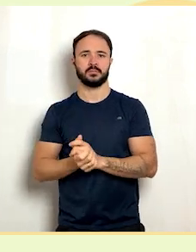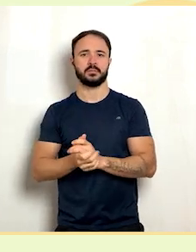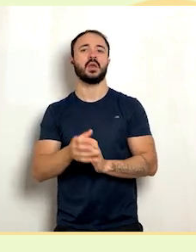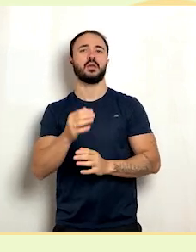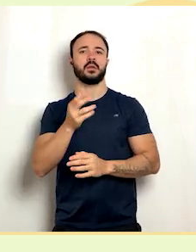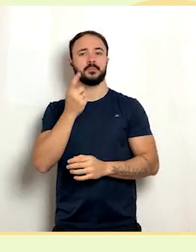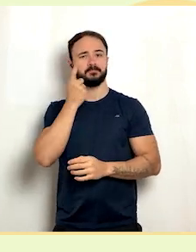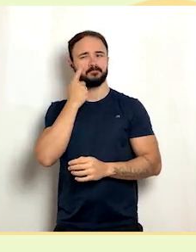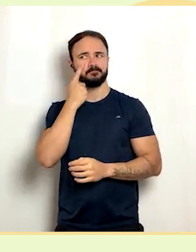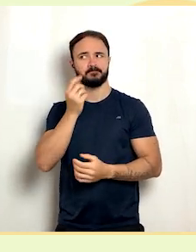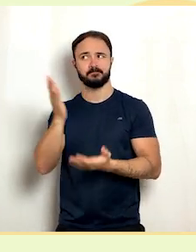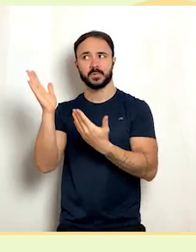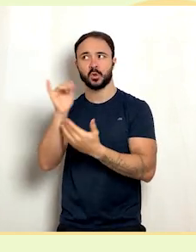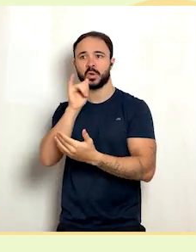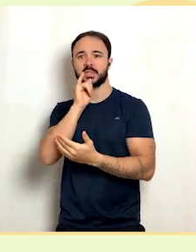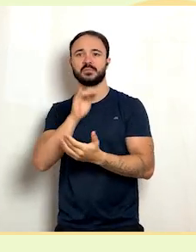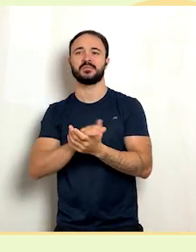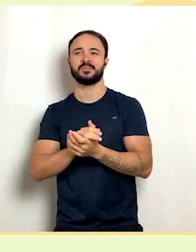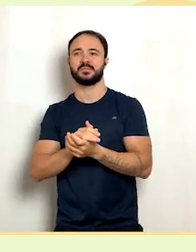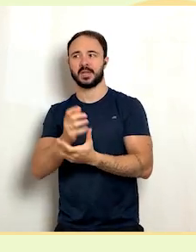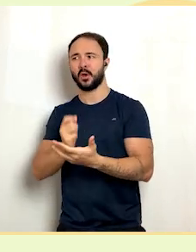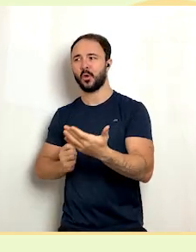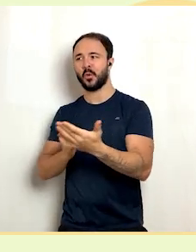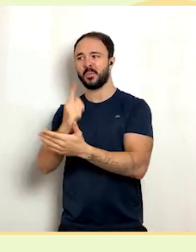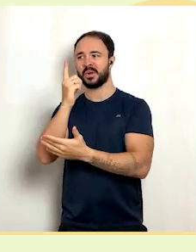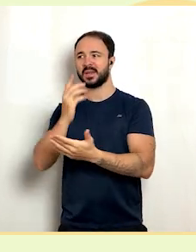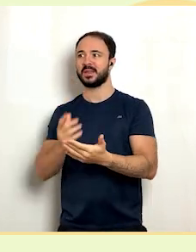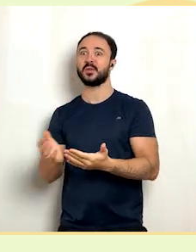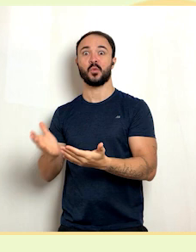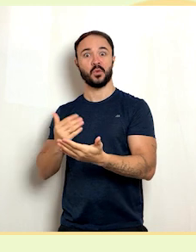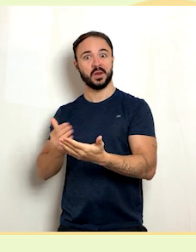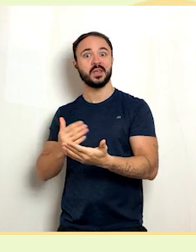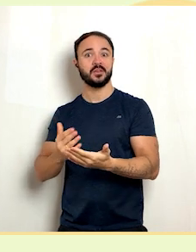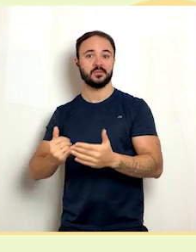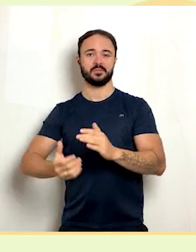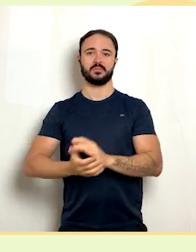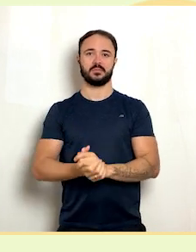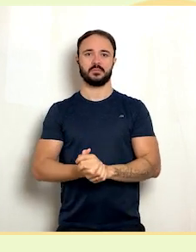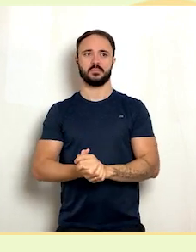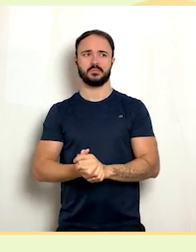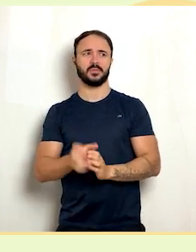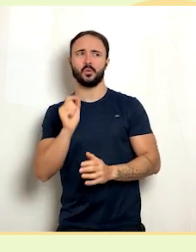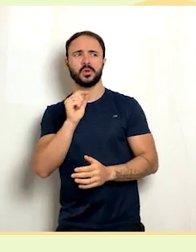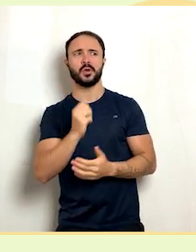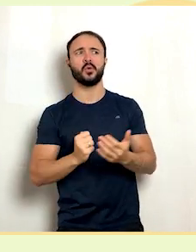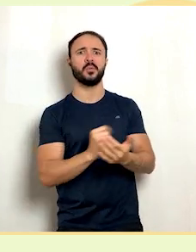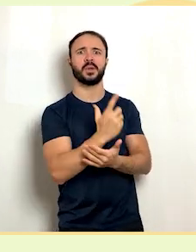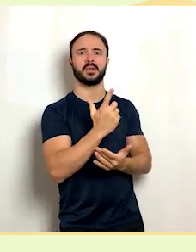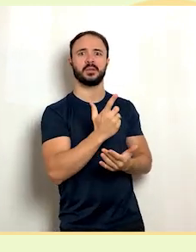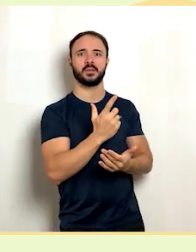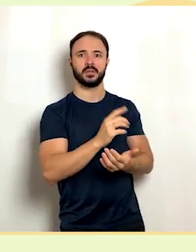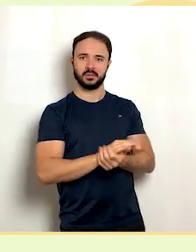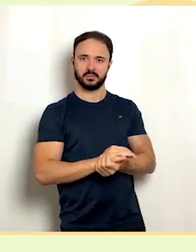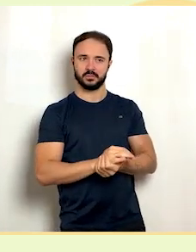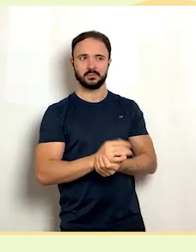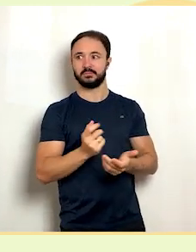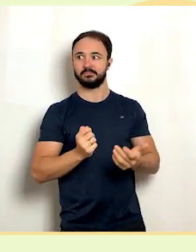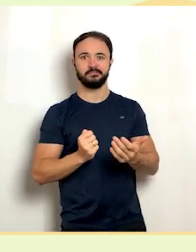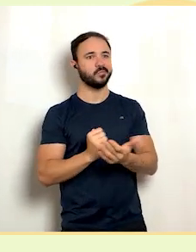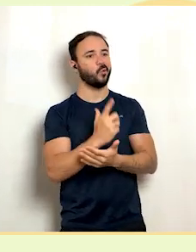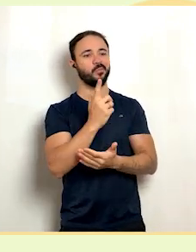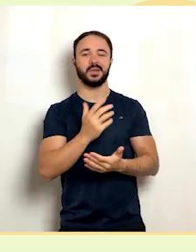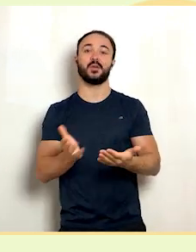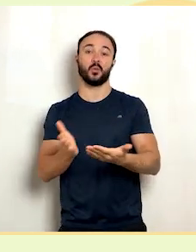Então, vamos observar este exemplo. Comprei o livro. O que eu comprei? Comprei o quê?